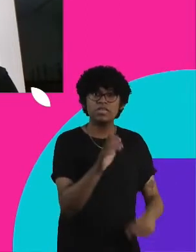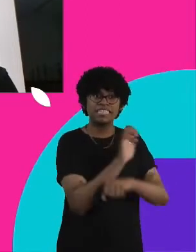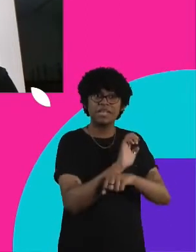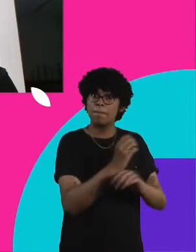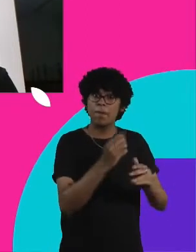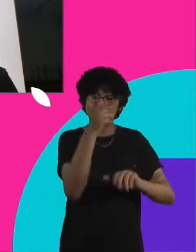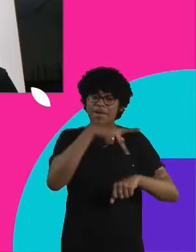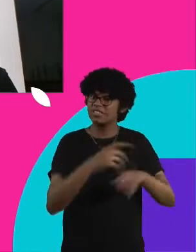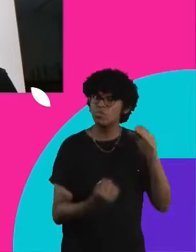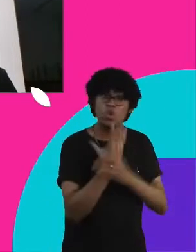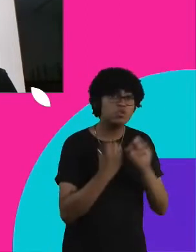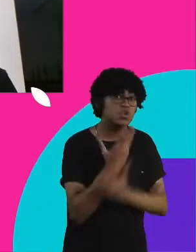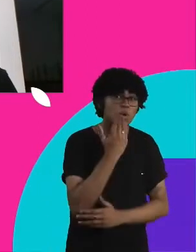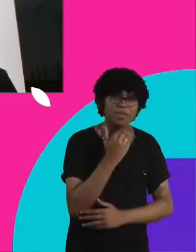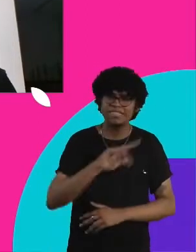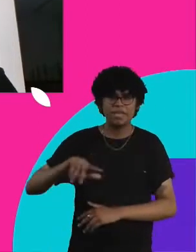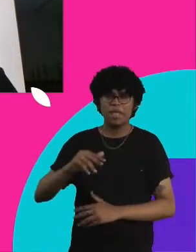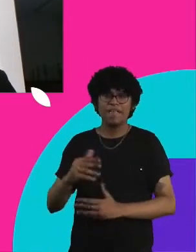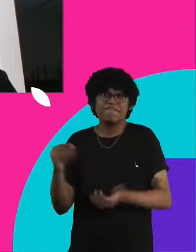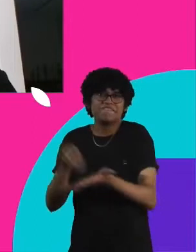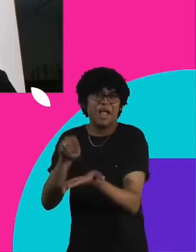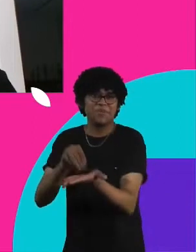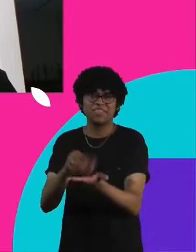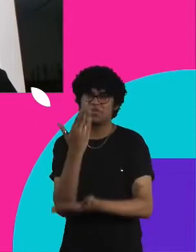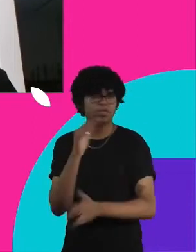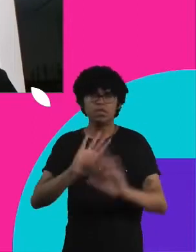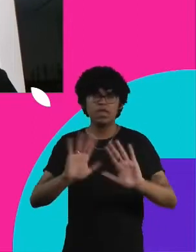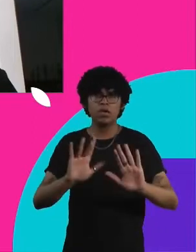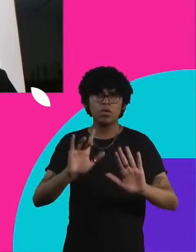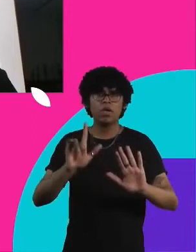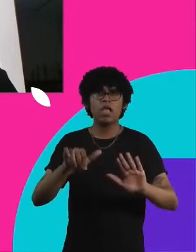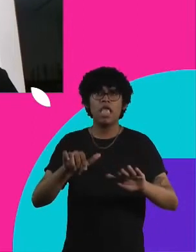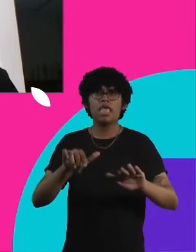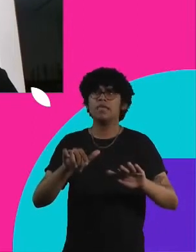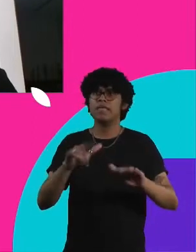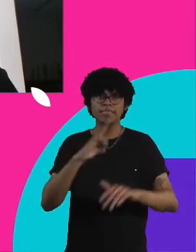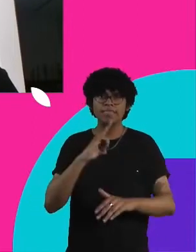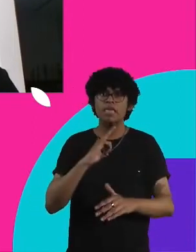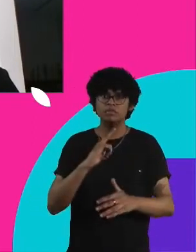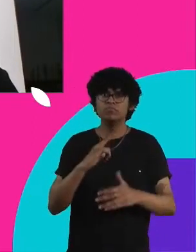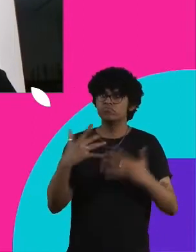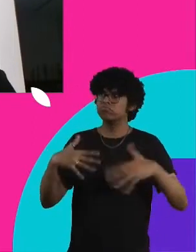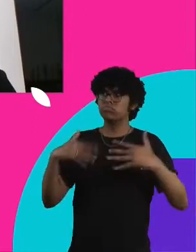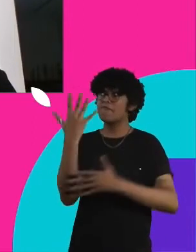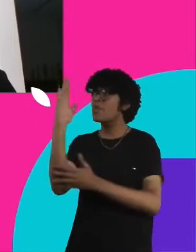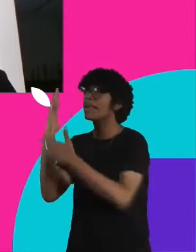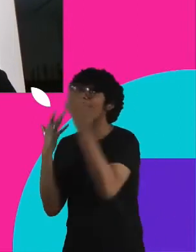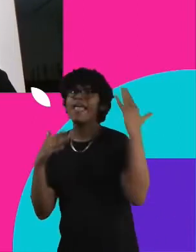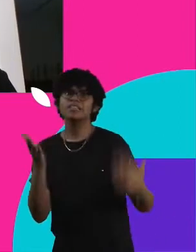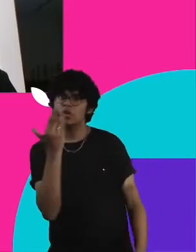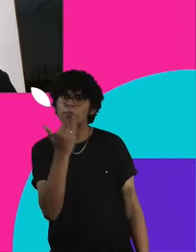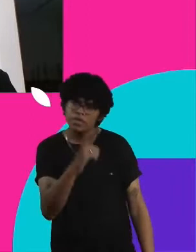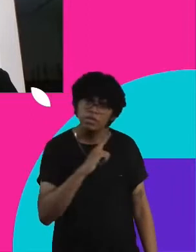tem riqueza. Estou falando de um país que tem riqueza em todos os aspectos, da floresta, a produção de alimentos, enfim. E